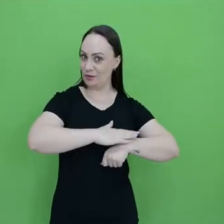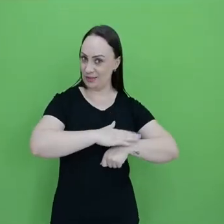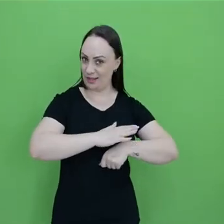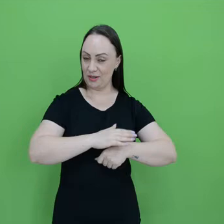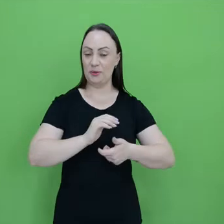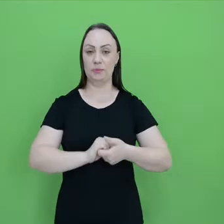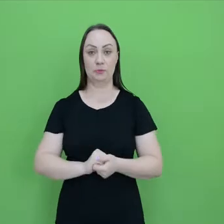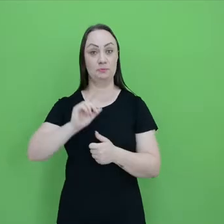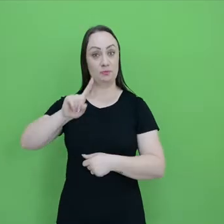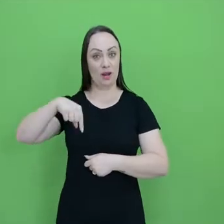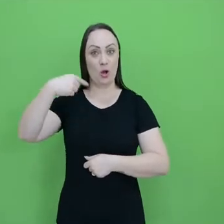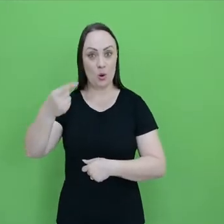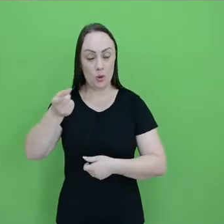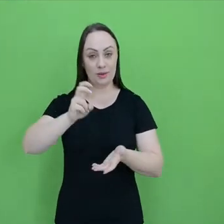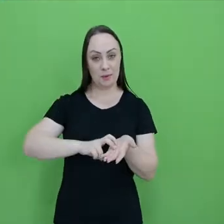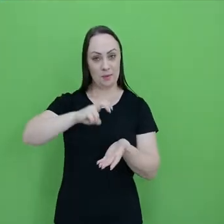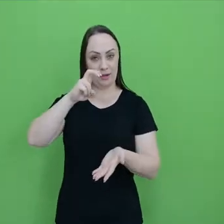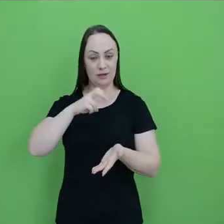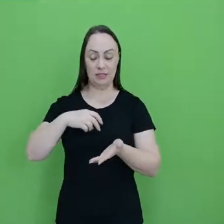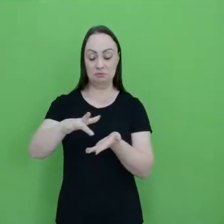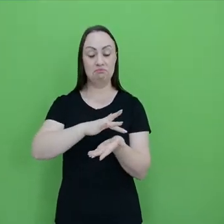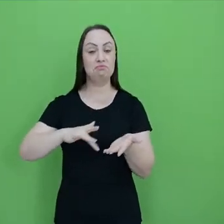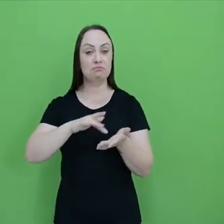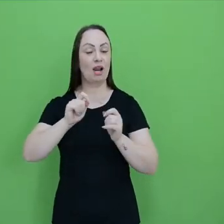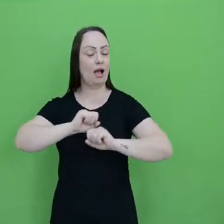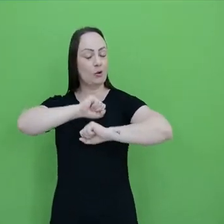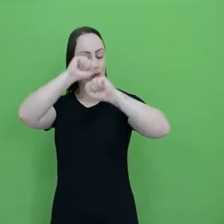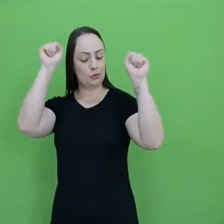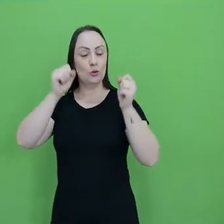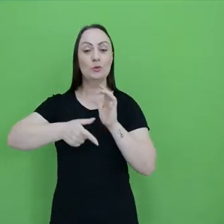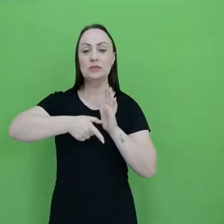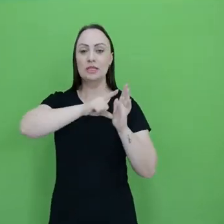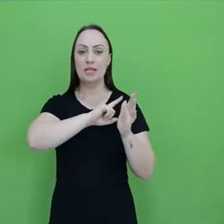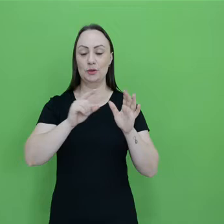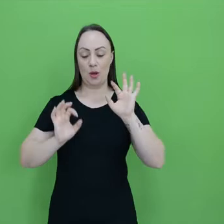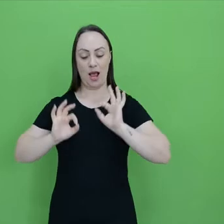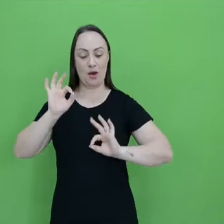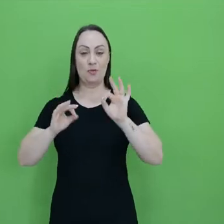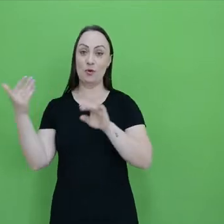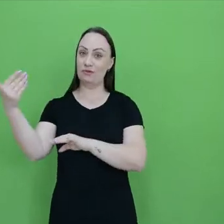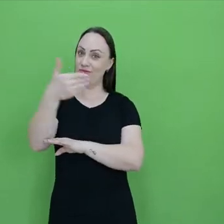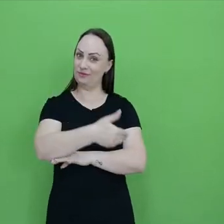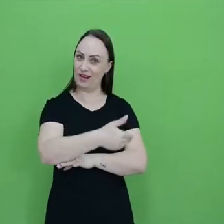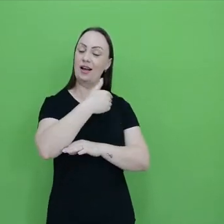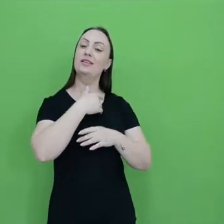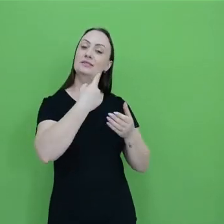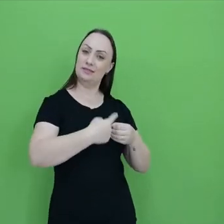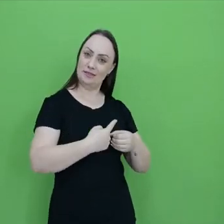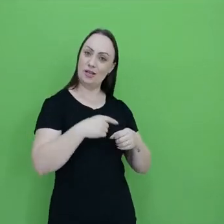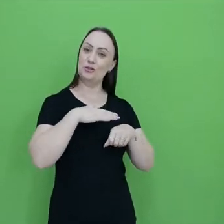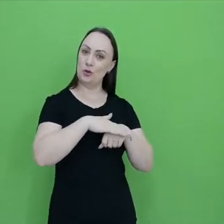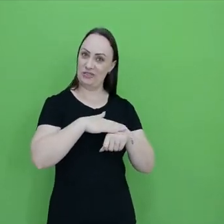por bastante tempo. Na manhã seguinte, a cigana acordou cedo, se arrumou para ir até a